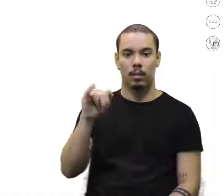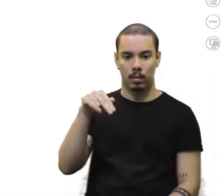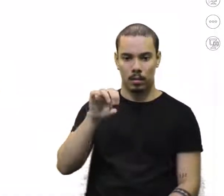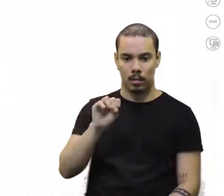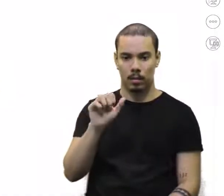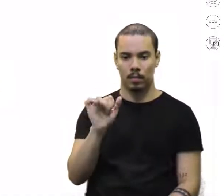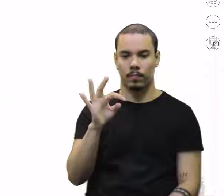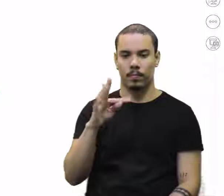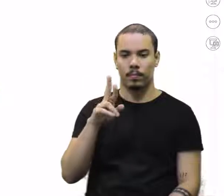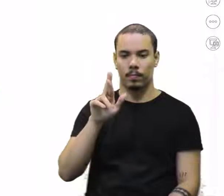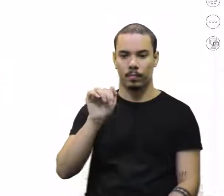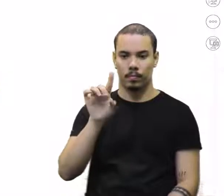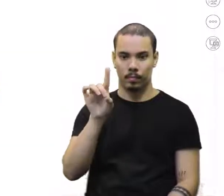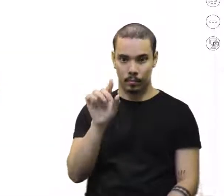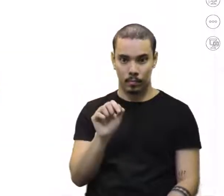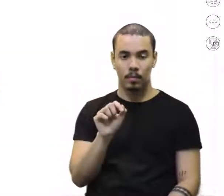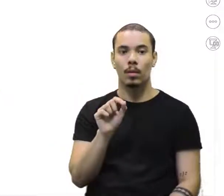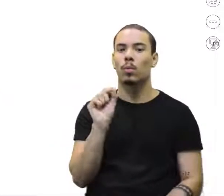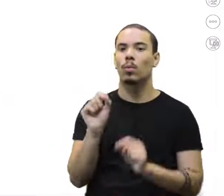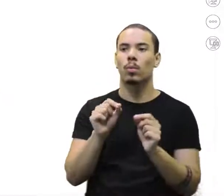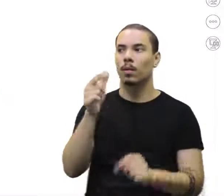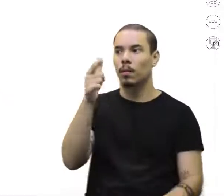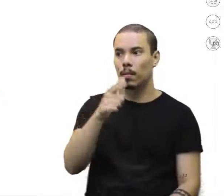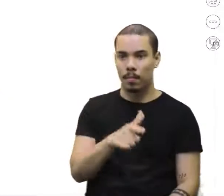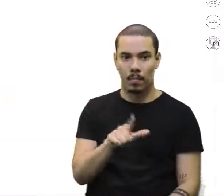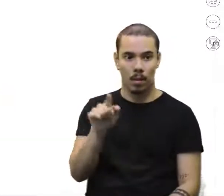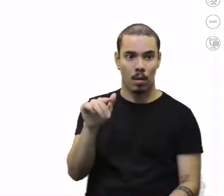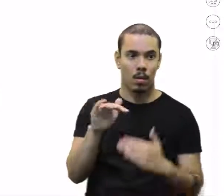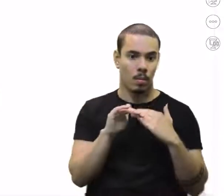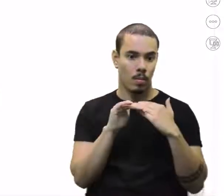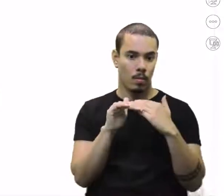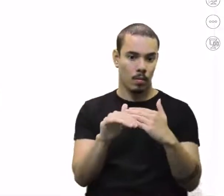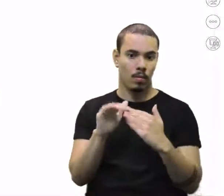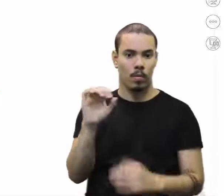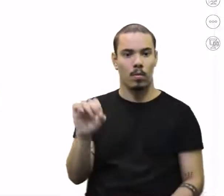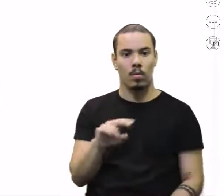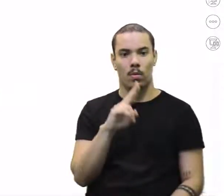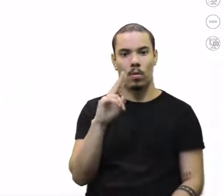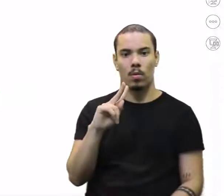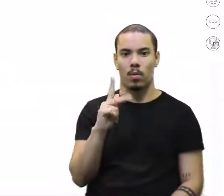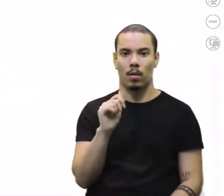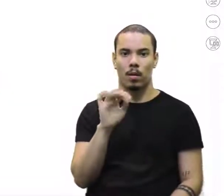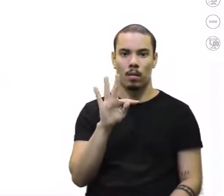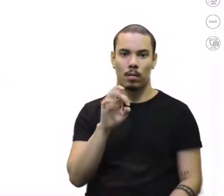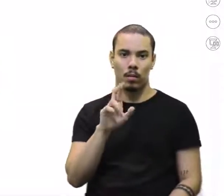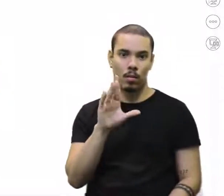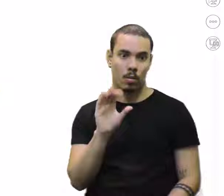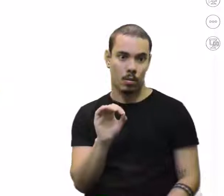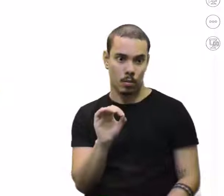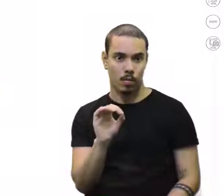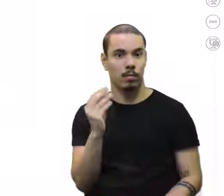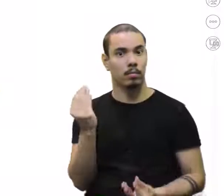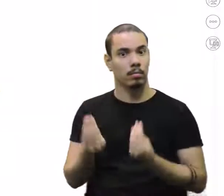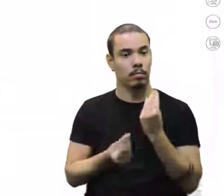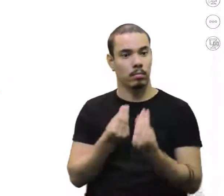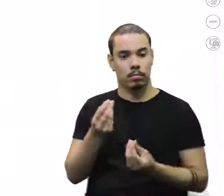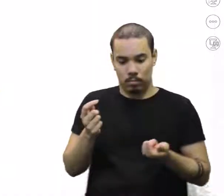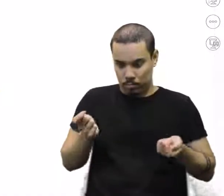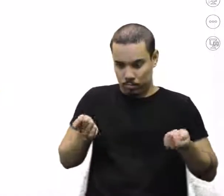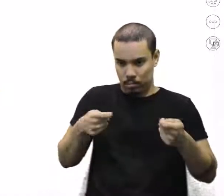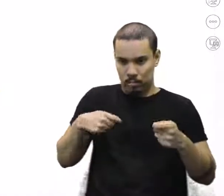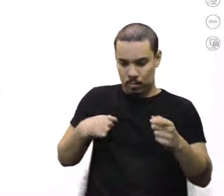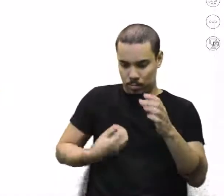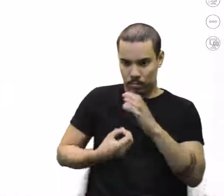mais? Ela vai ser uma cadeia homogênea ou heterogênea? Como que eu posso